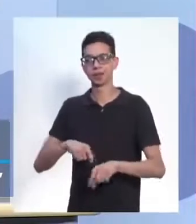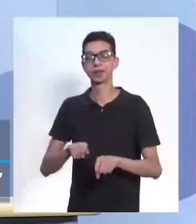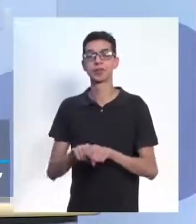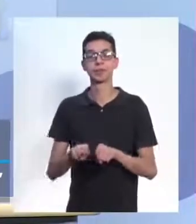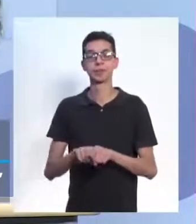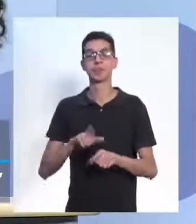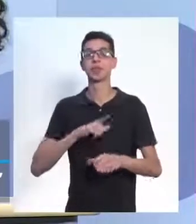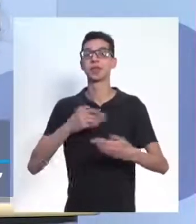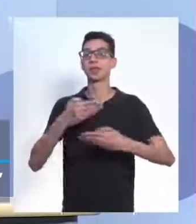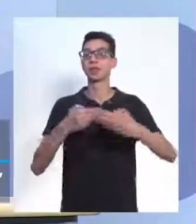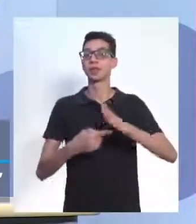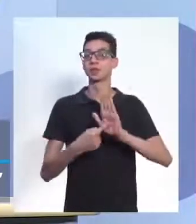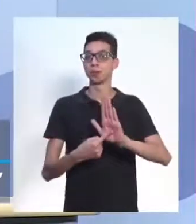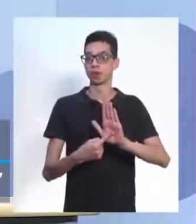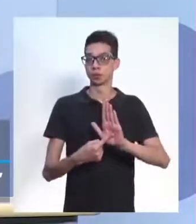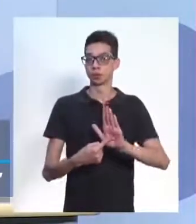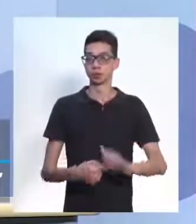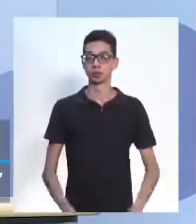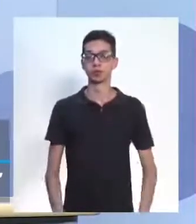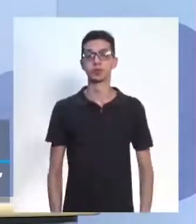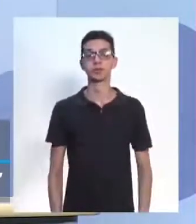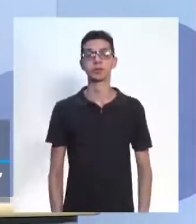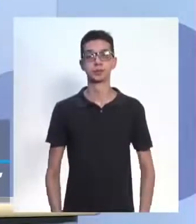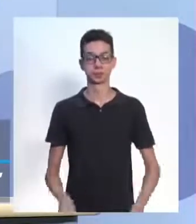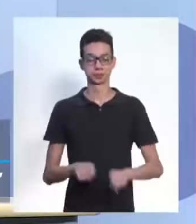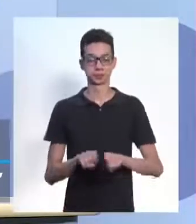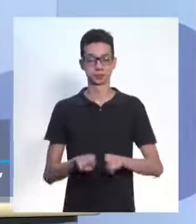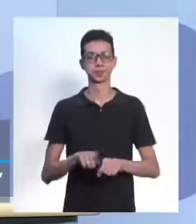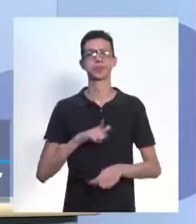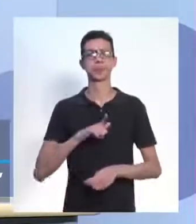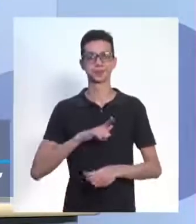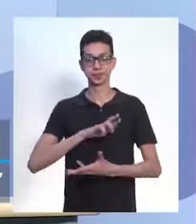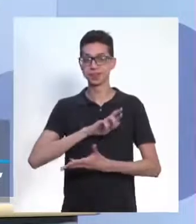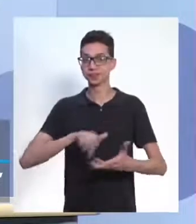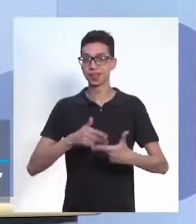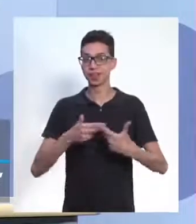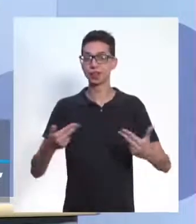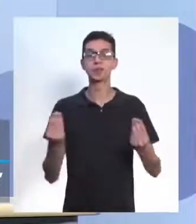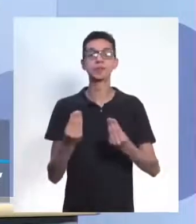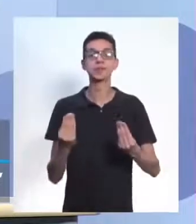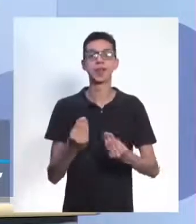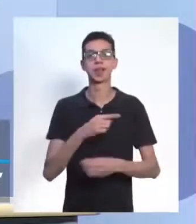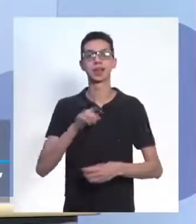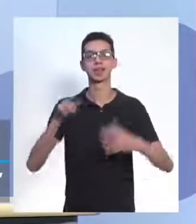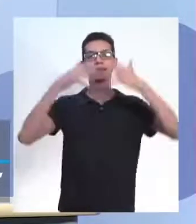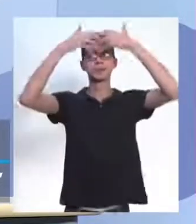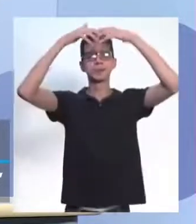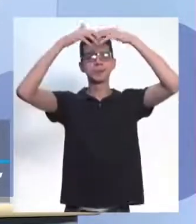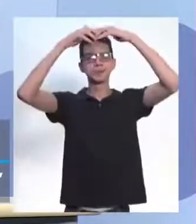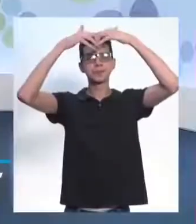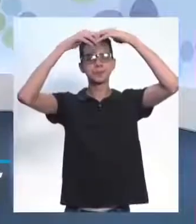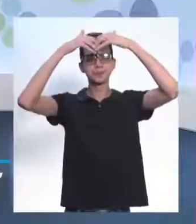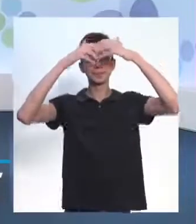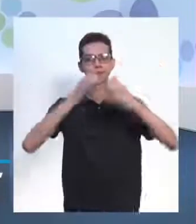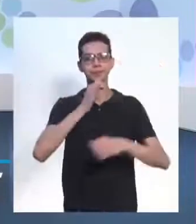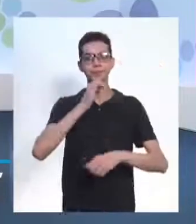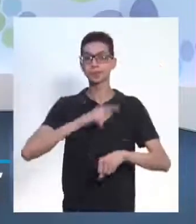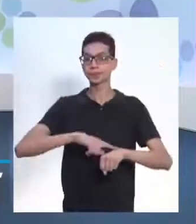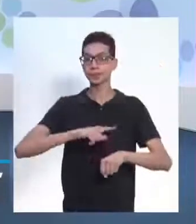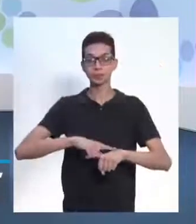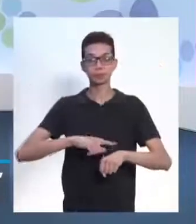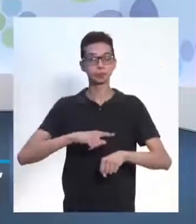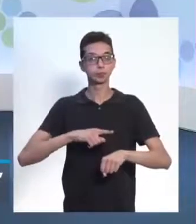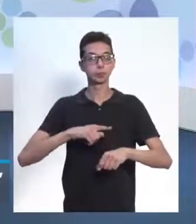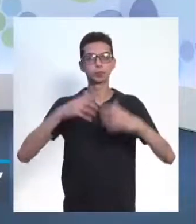os slides para passar. Os slides. A gente tem um monte de coisas para pensar, né, ao mesmo tempo.